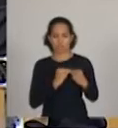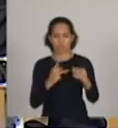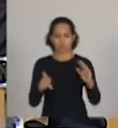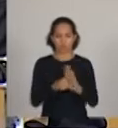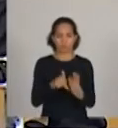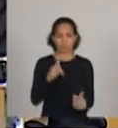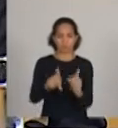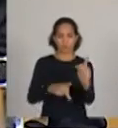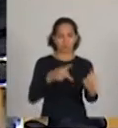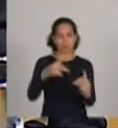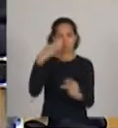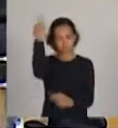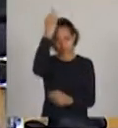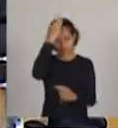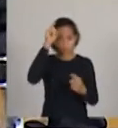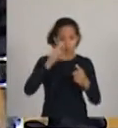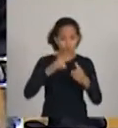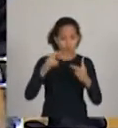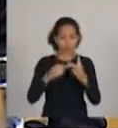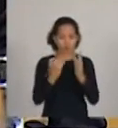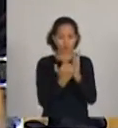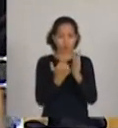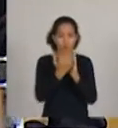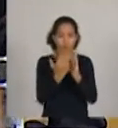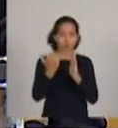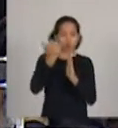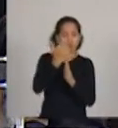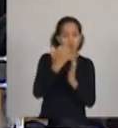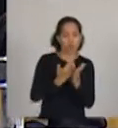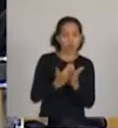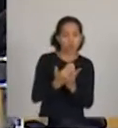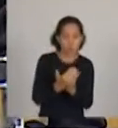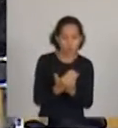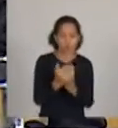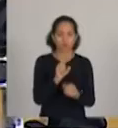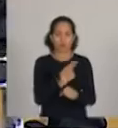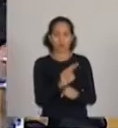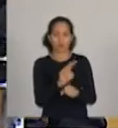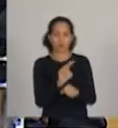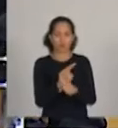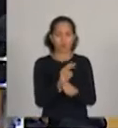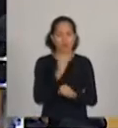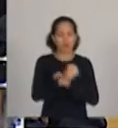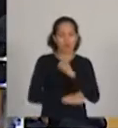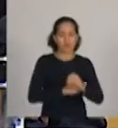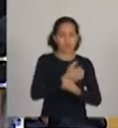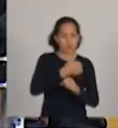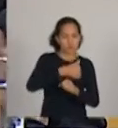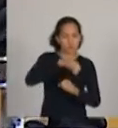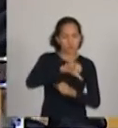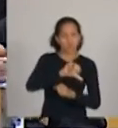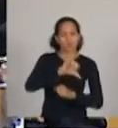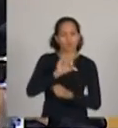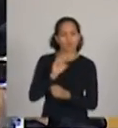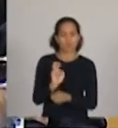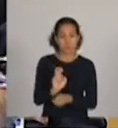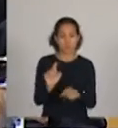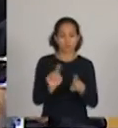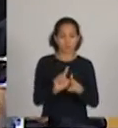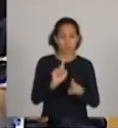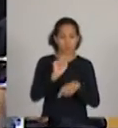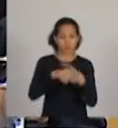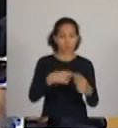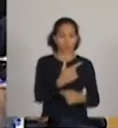santense. Teve 2 promoções na carreira, começando como guarda marinha em 1995 e em